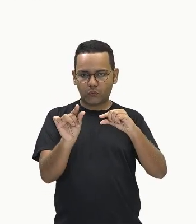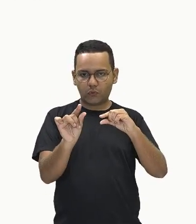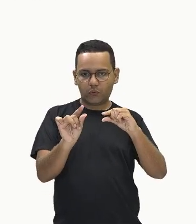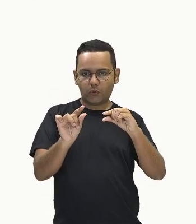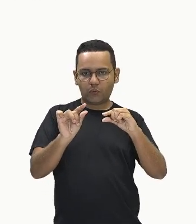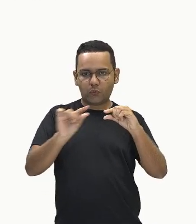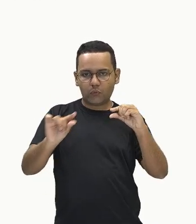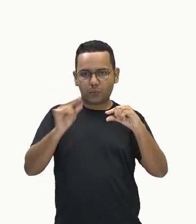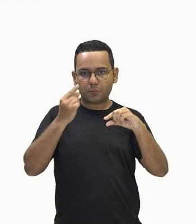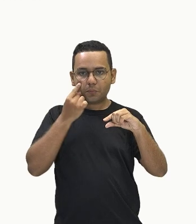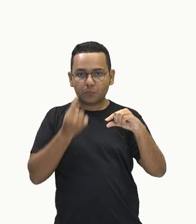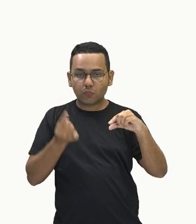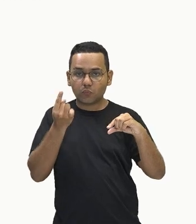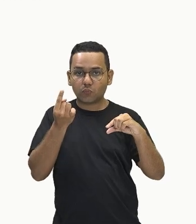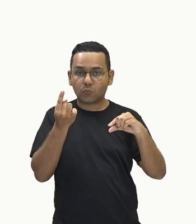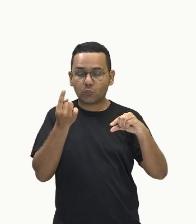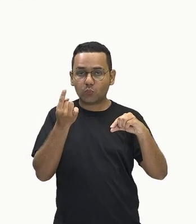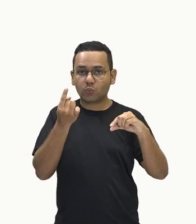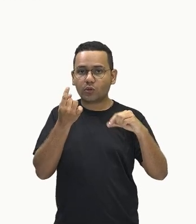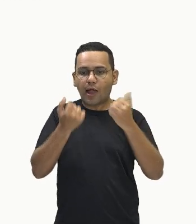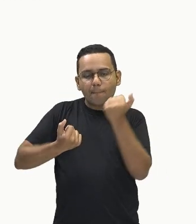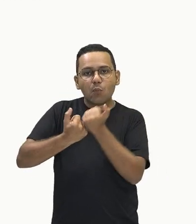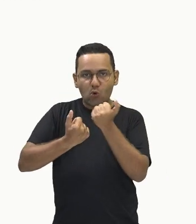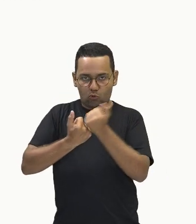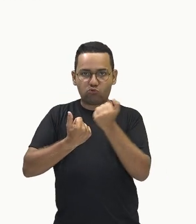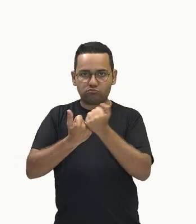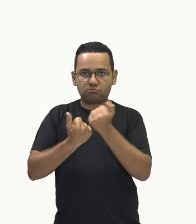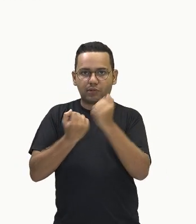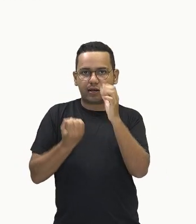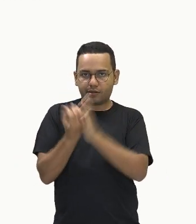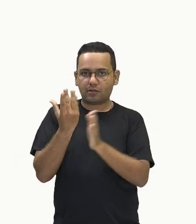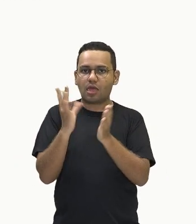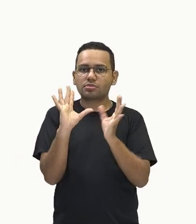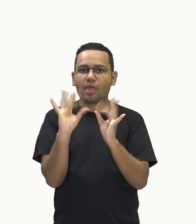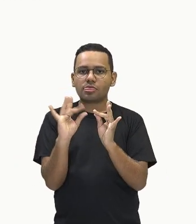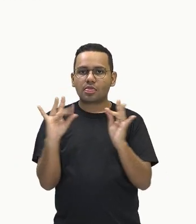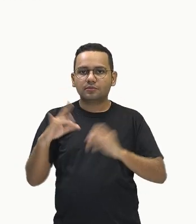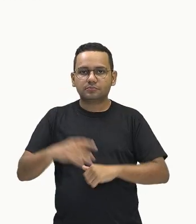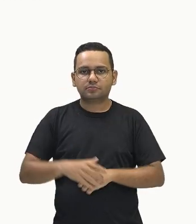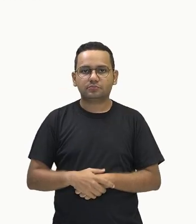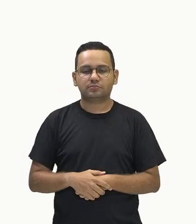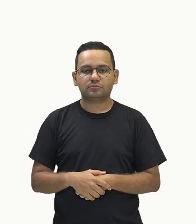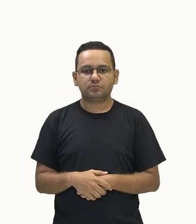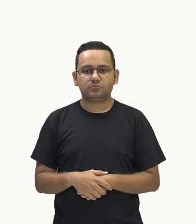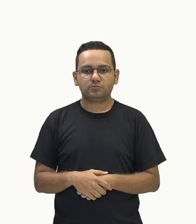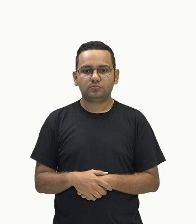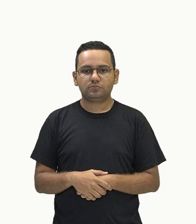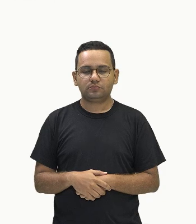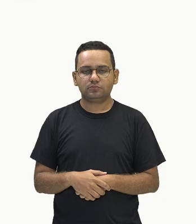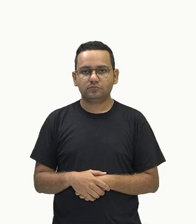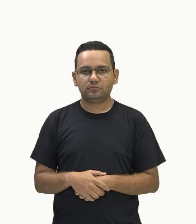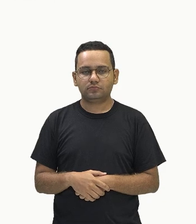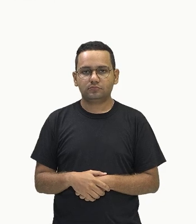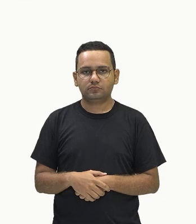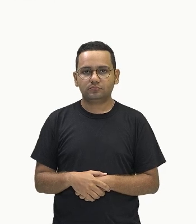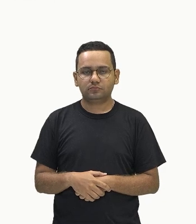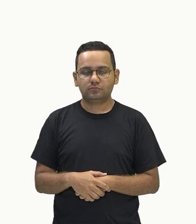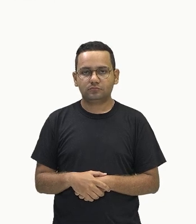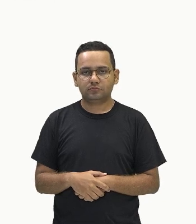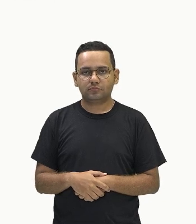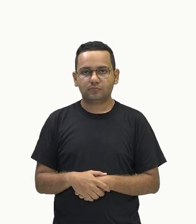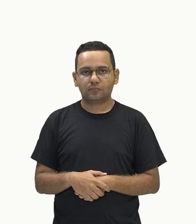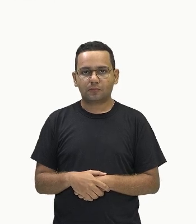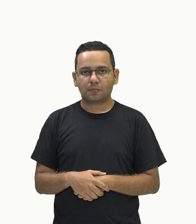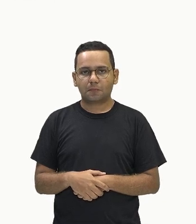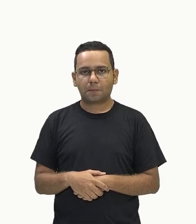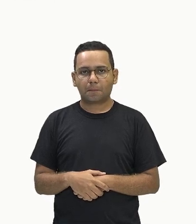glândulas formando a nossa saliva. E a partir do momento que você